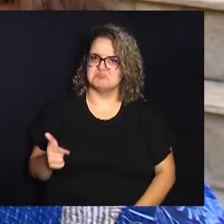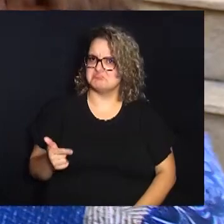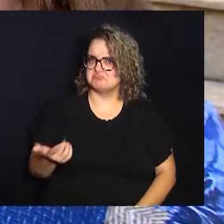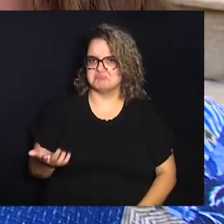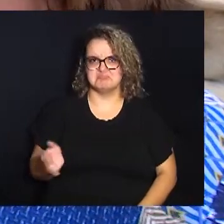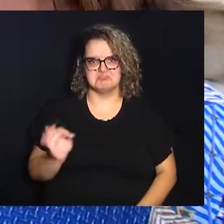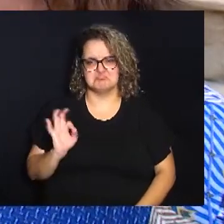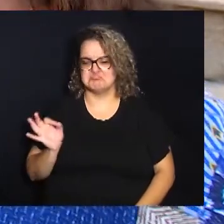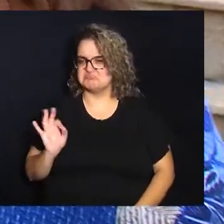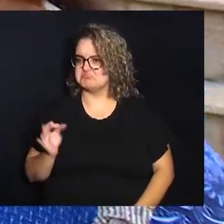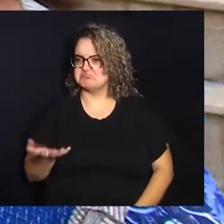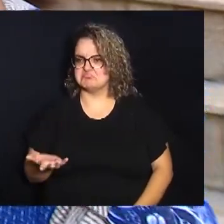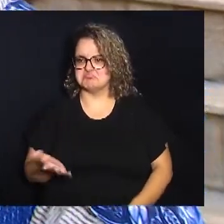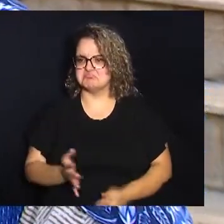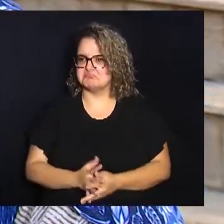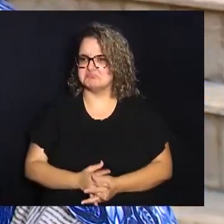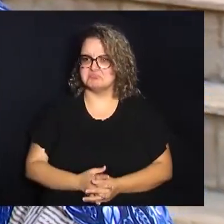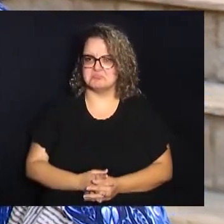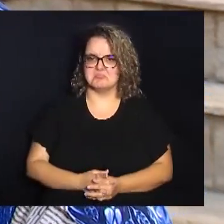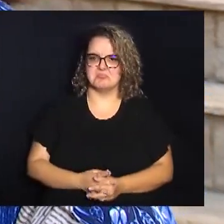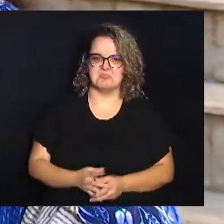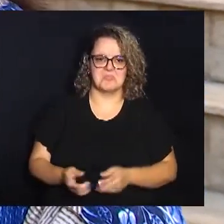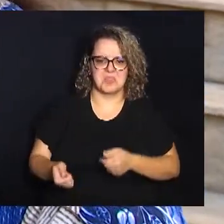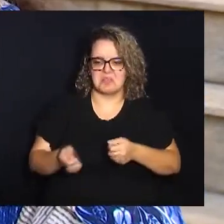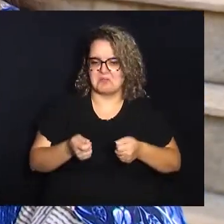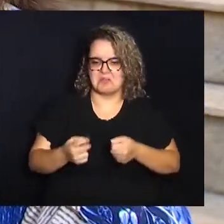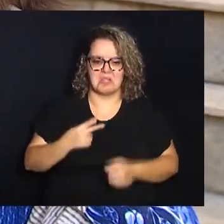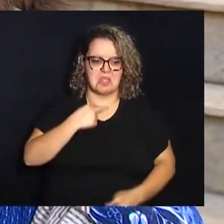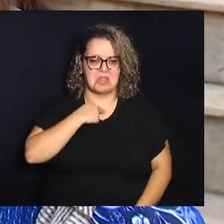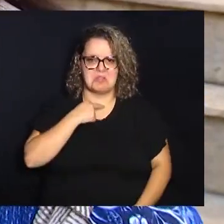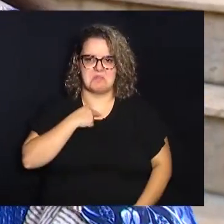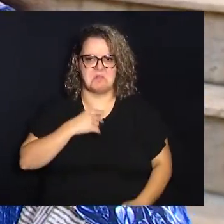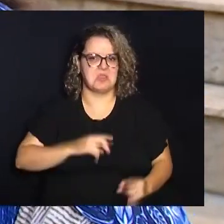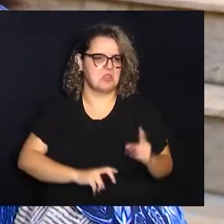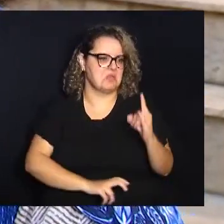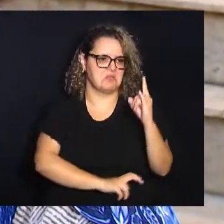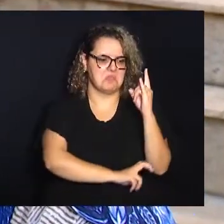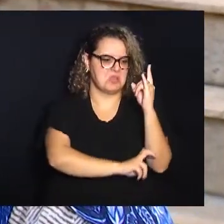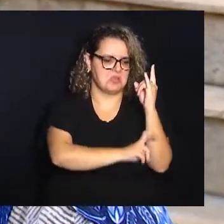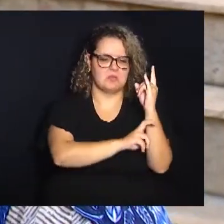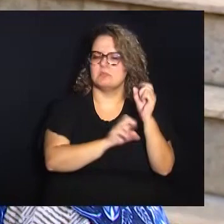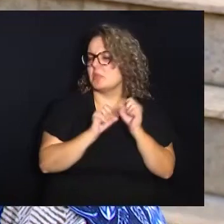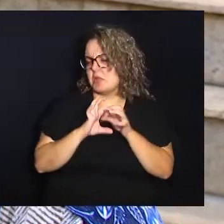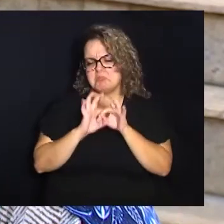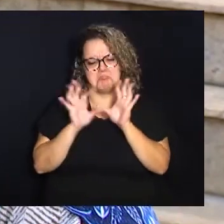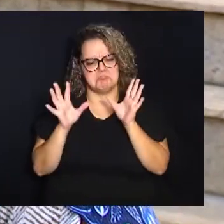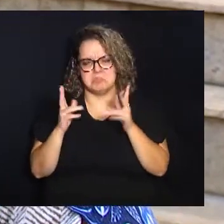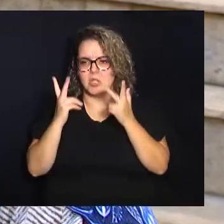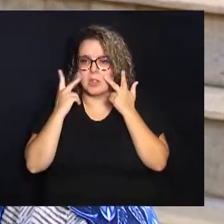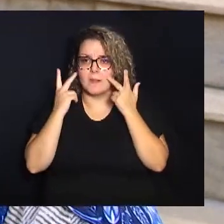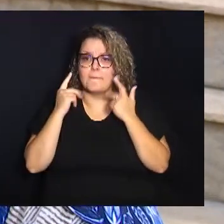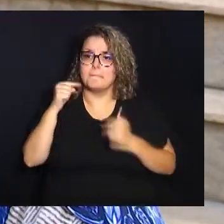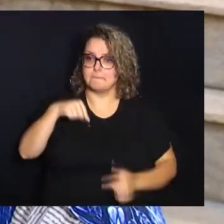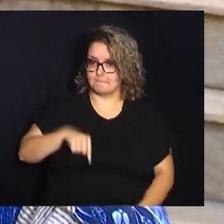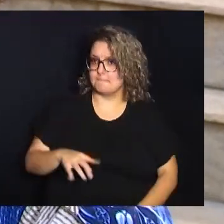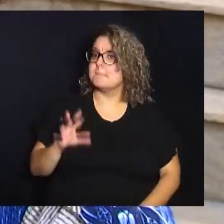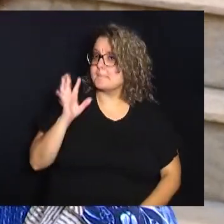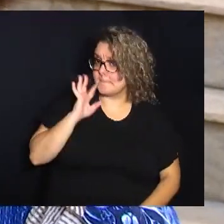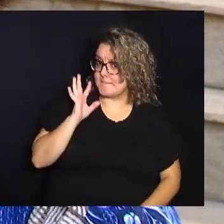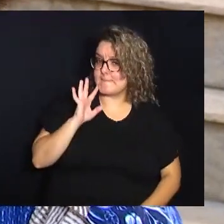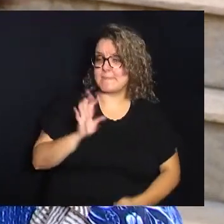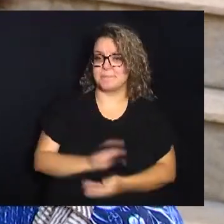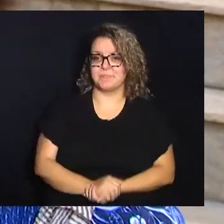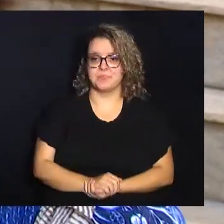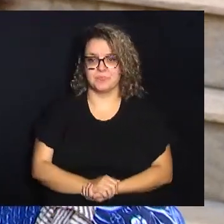mas assim não tem nada de ficar eh preso não pode descer no elevador eles descem sabe aqui é um